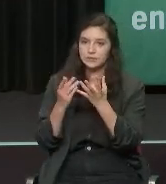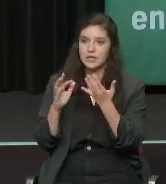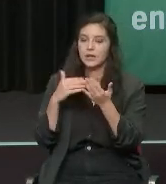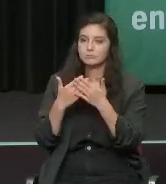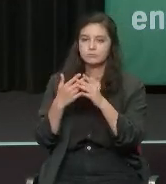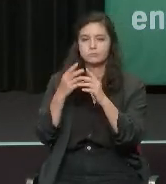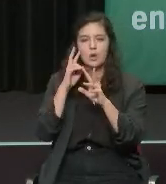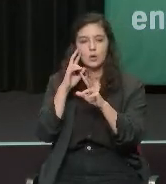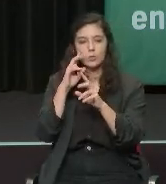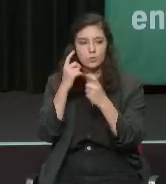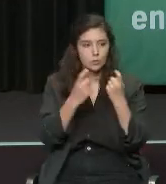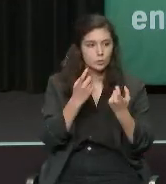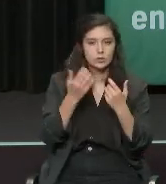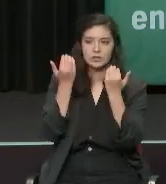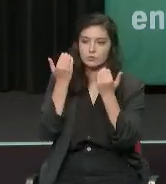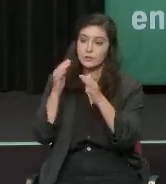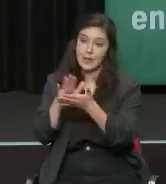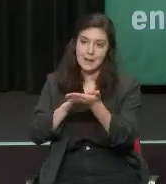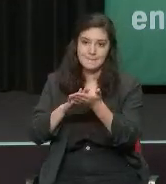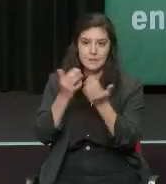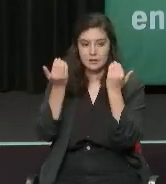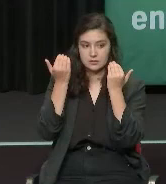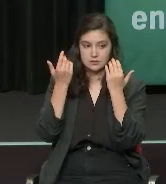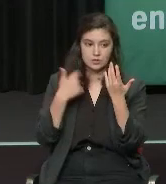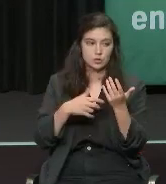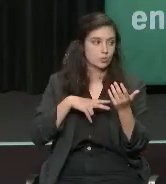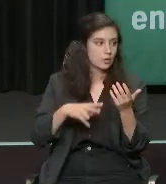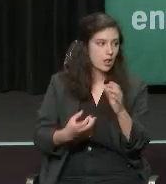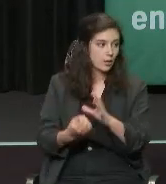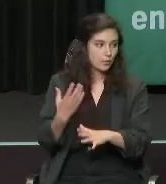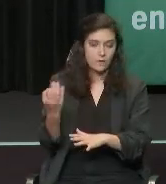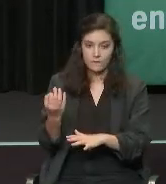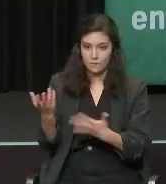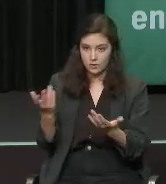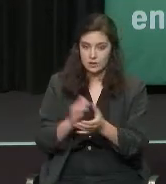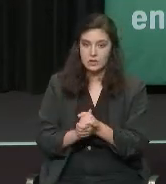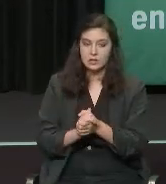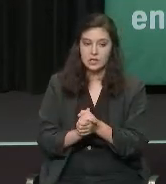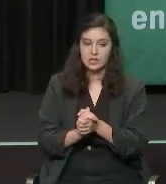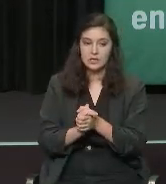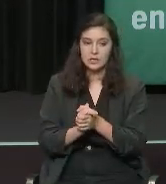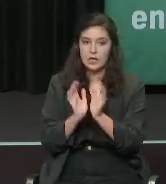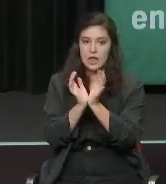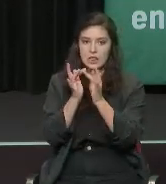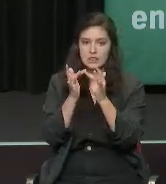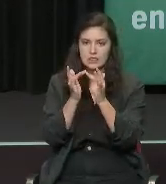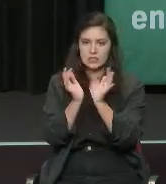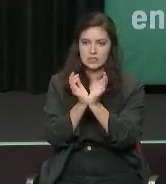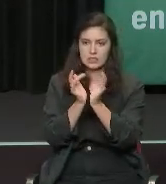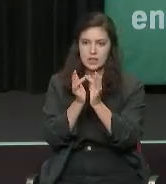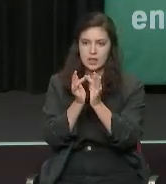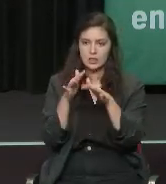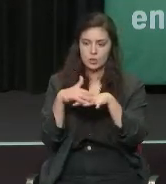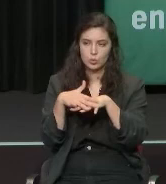curadoria dos dados e das bases de dados que se vão construindo. No networking também de treino, de formação